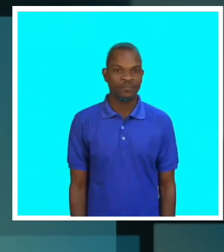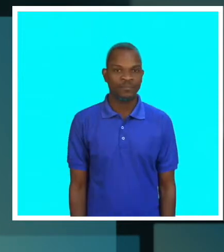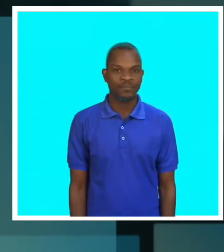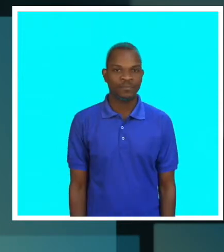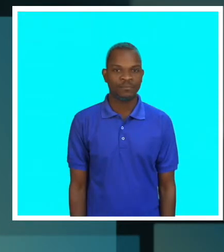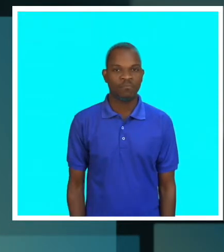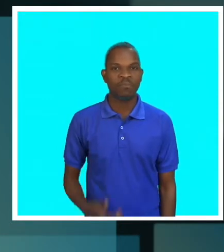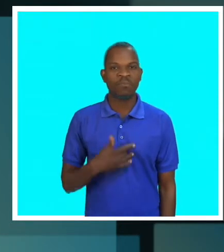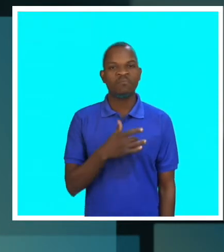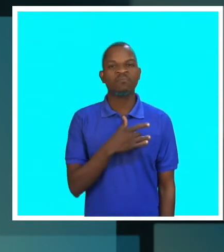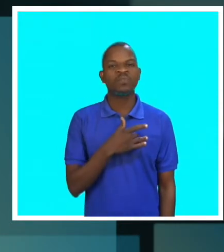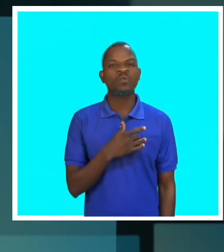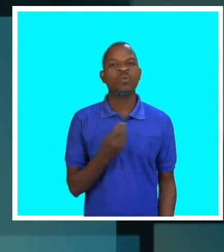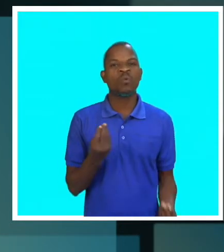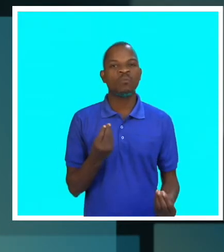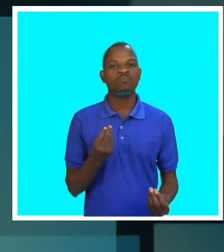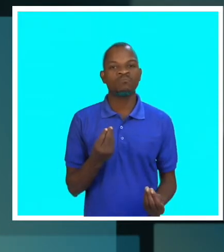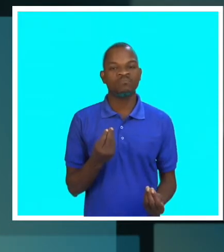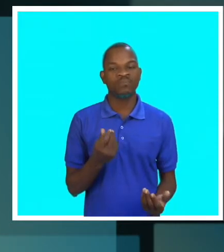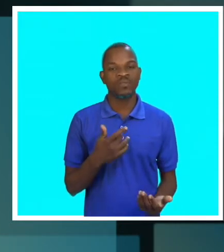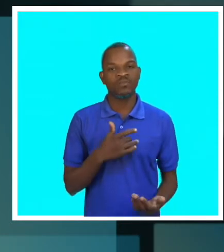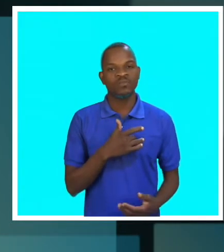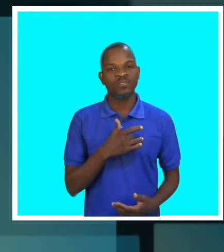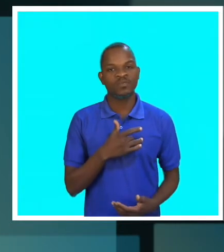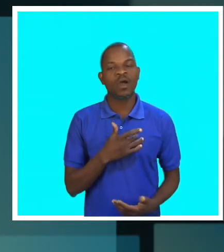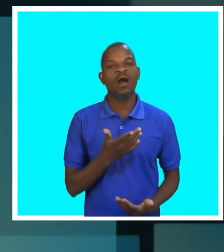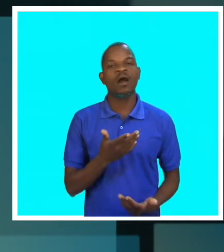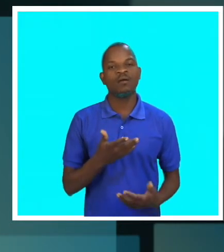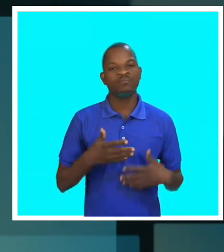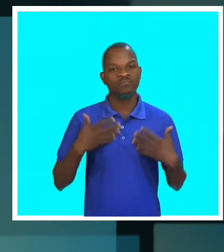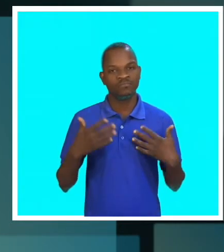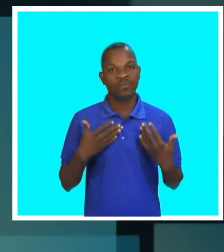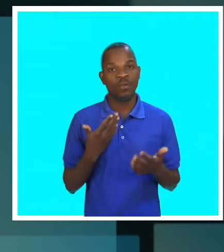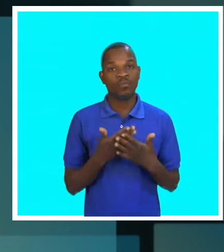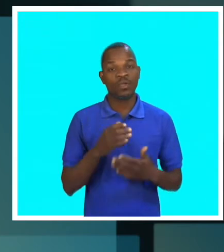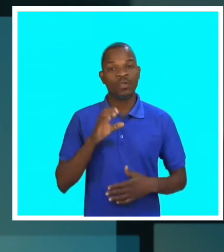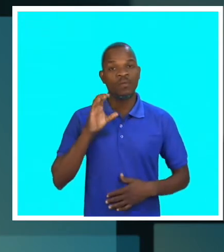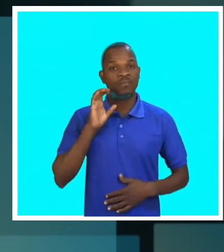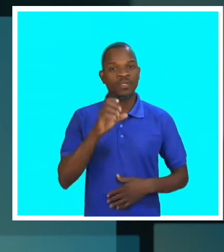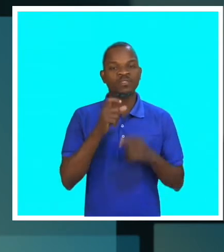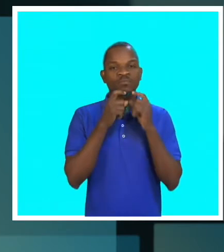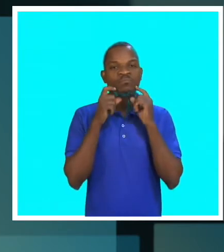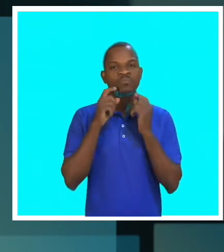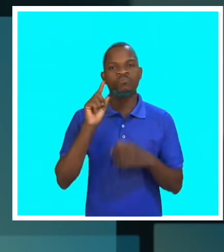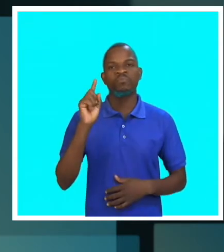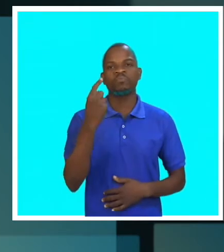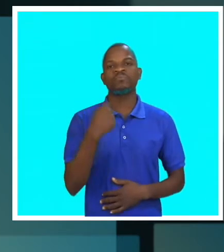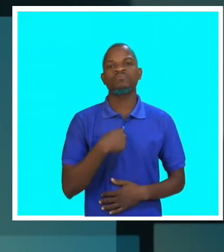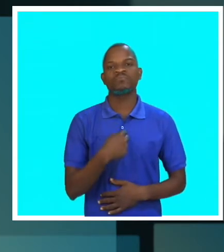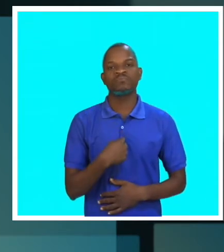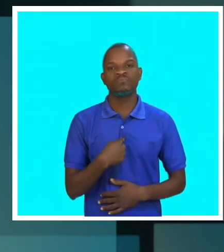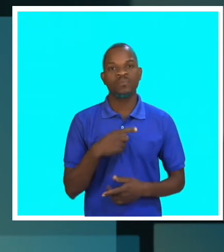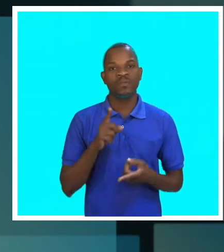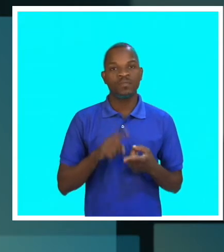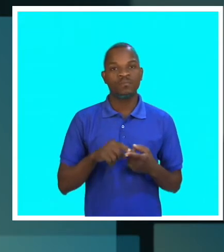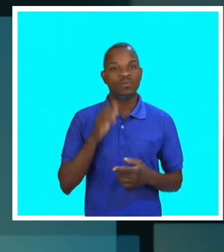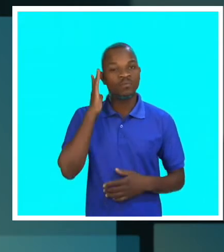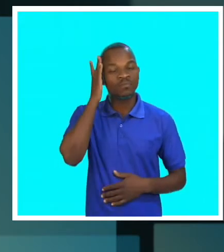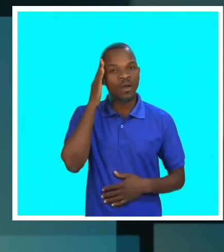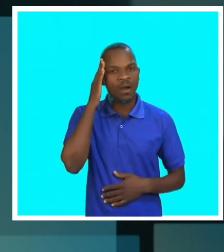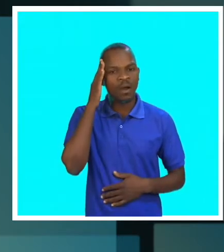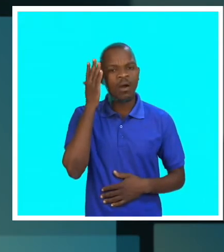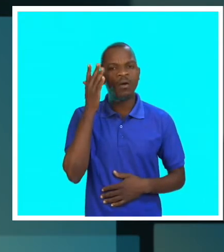Eu me sinto honrada. Primeiro porque a nível do país sou a primeira. E quando fiquei a saber que a nível de